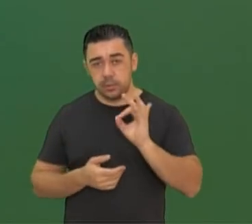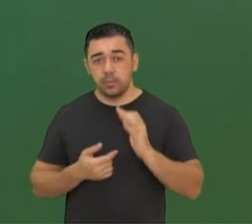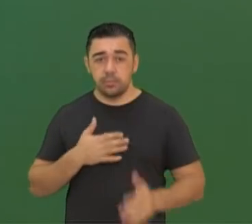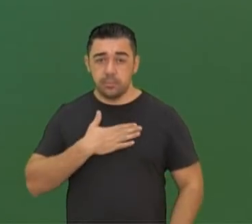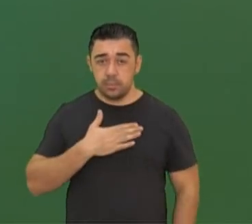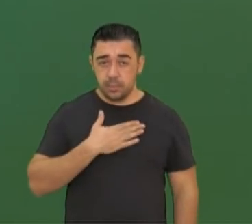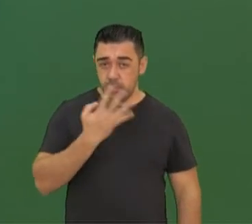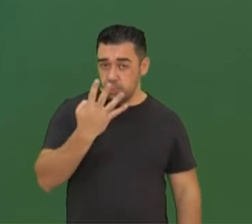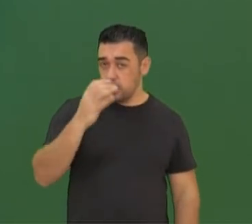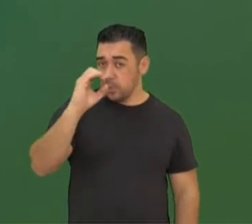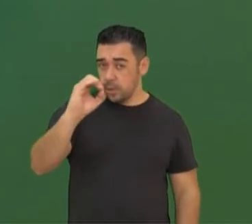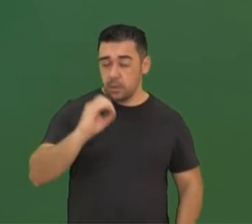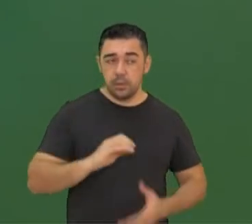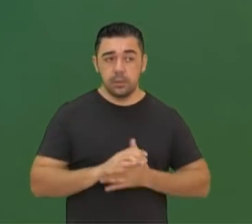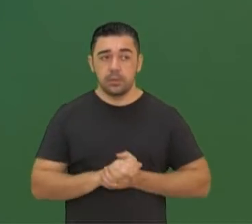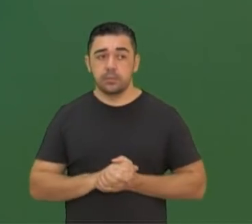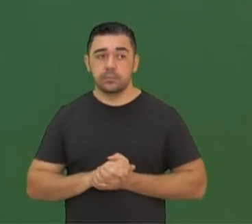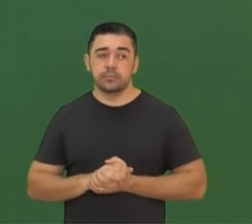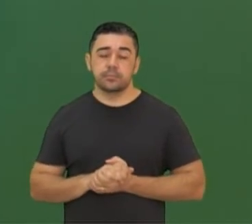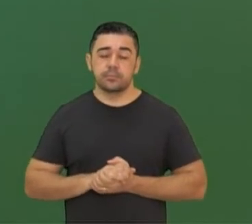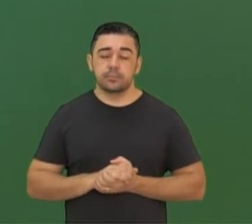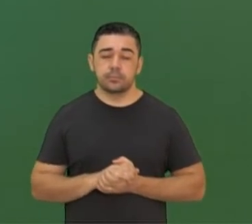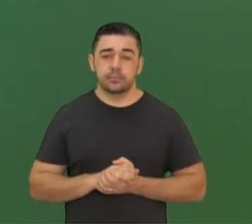é 40.